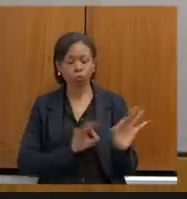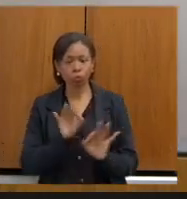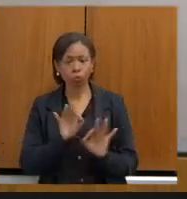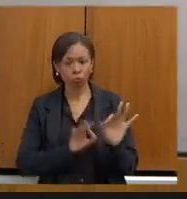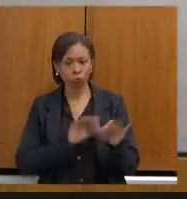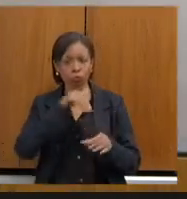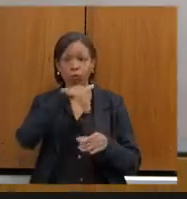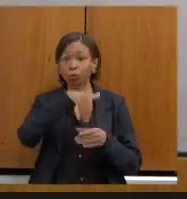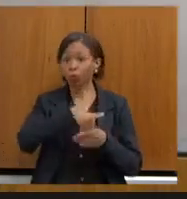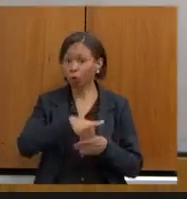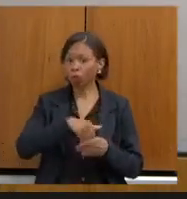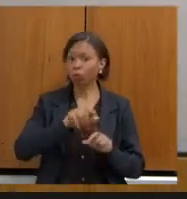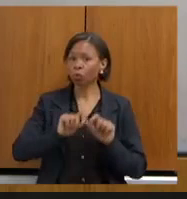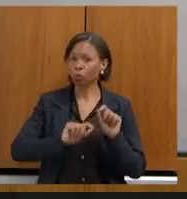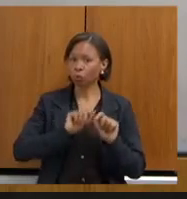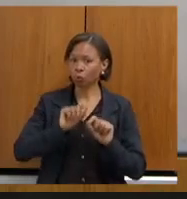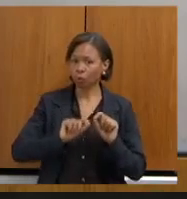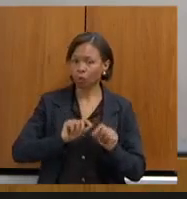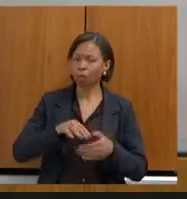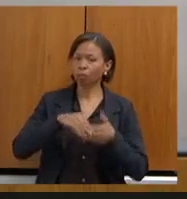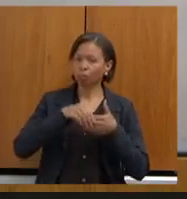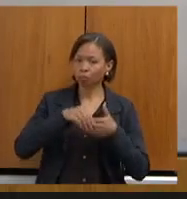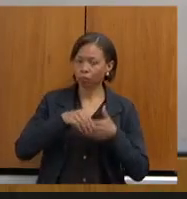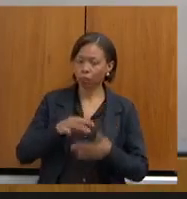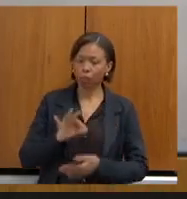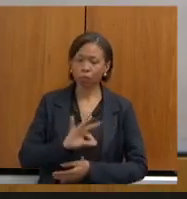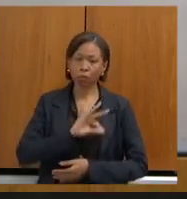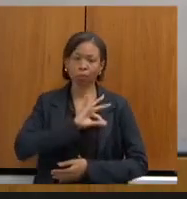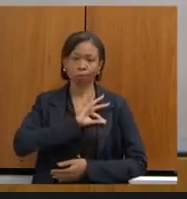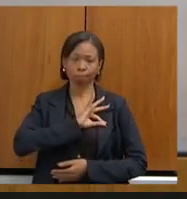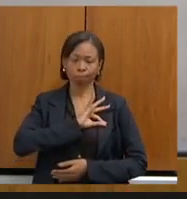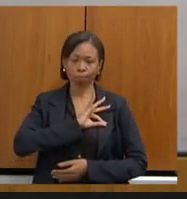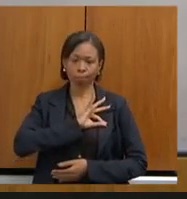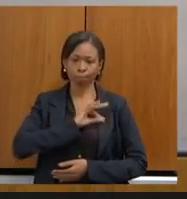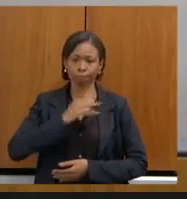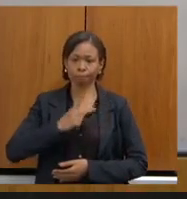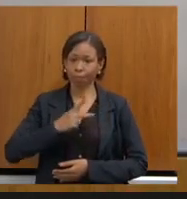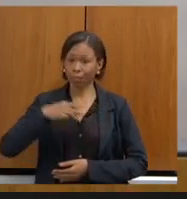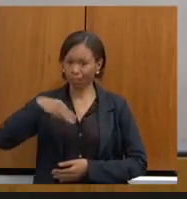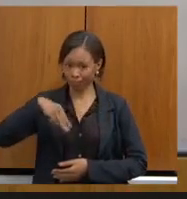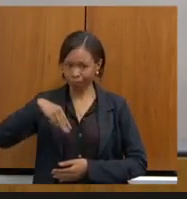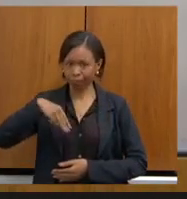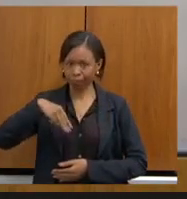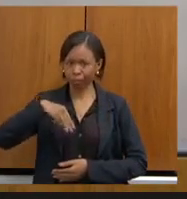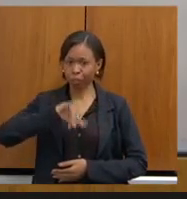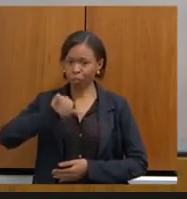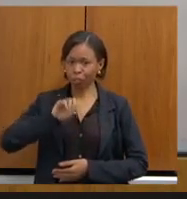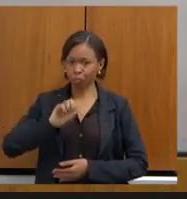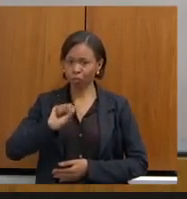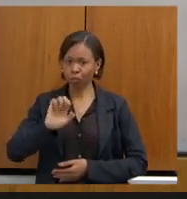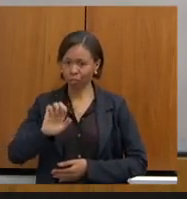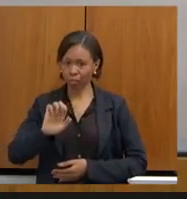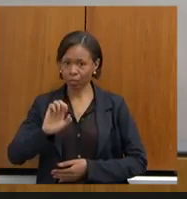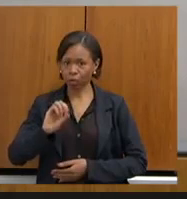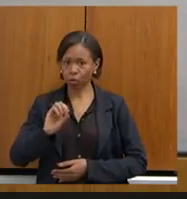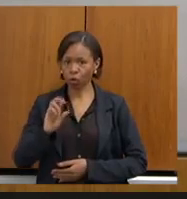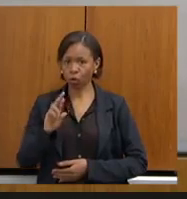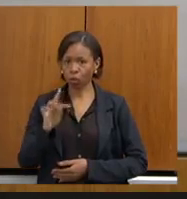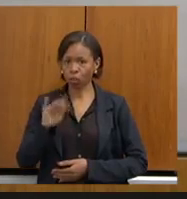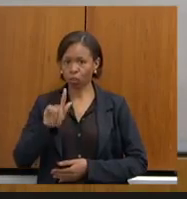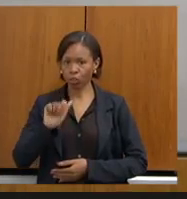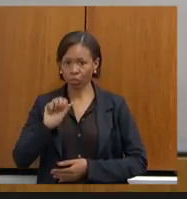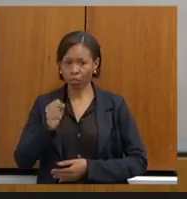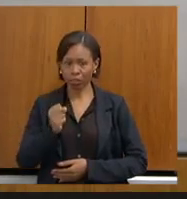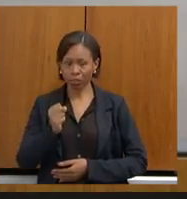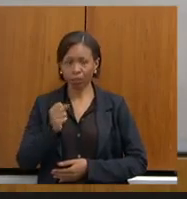voto de congratulações com o Coronel PM José Ortiga pelos 100 anos de vida completados na data de